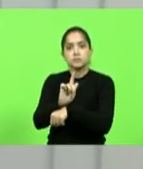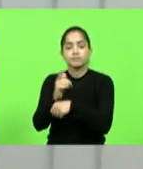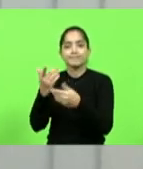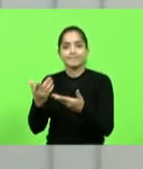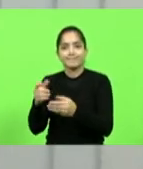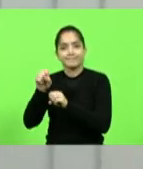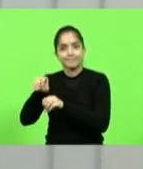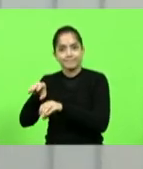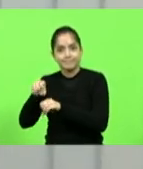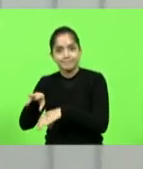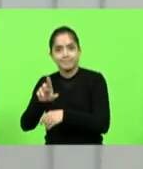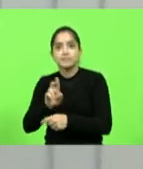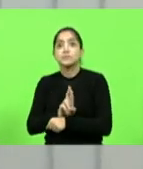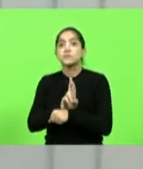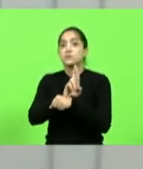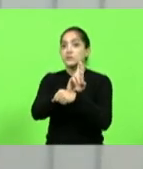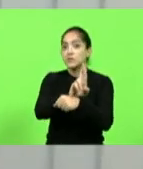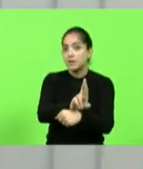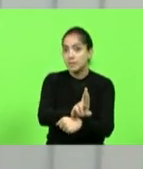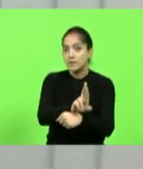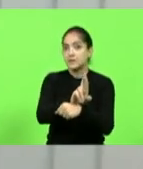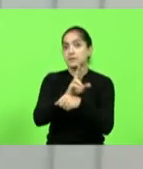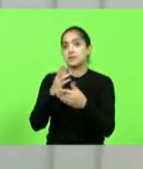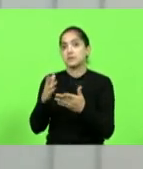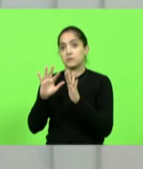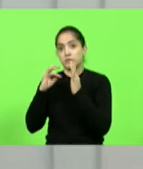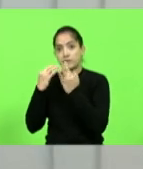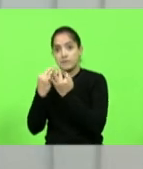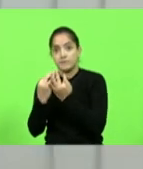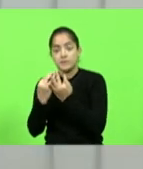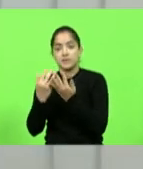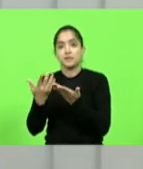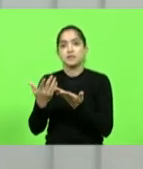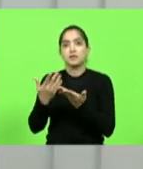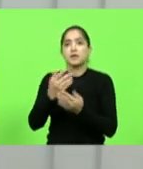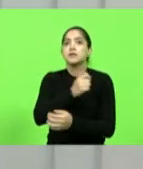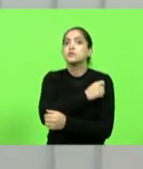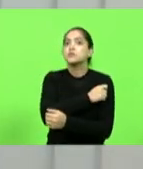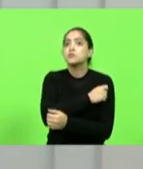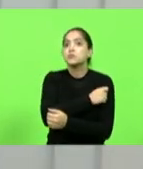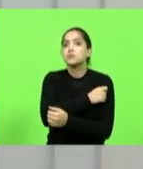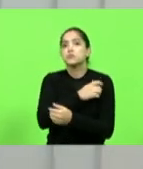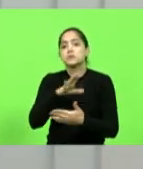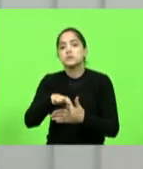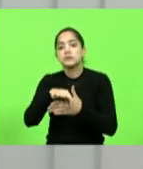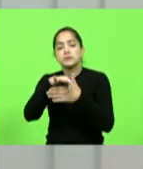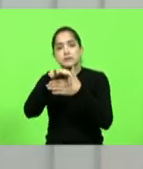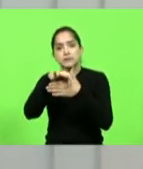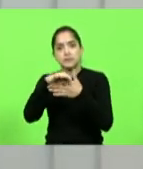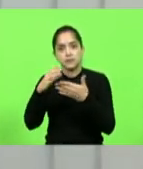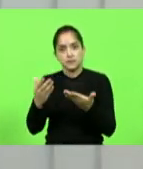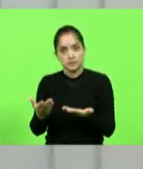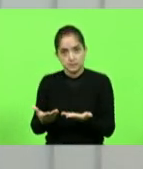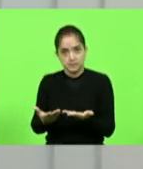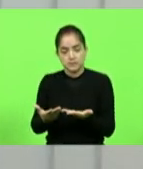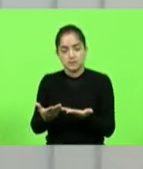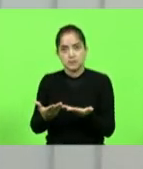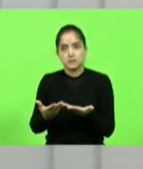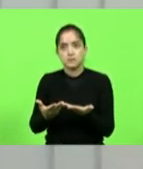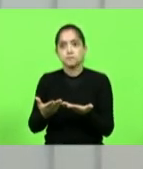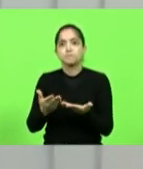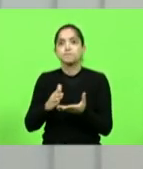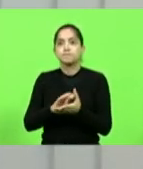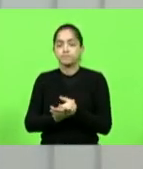de representação de pais, de estudantes, de lideranças do entorno